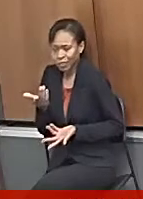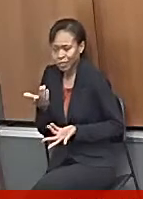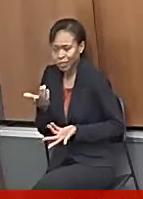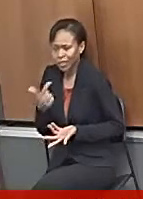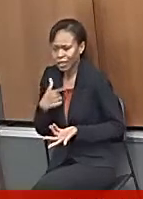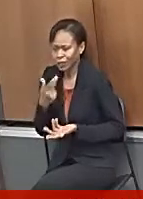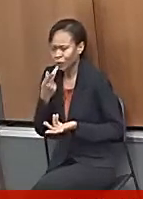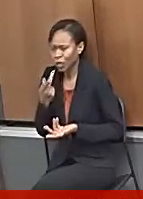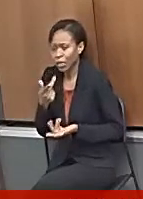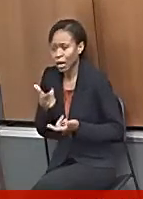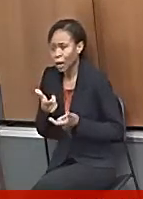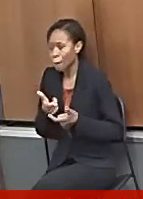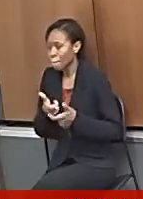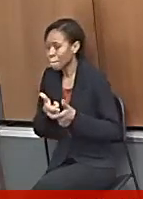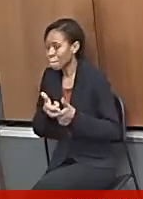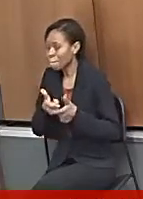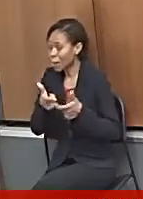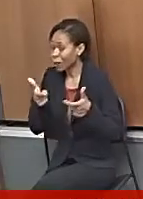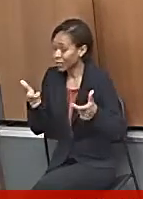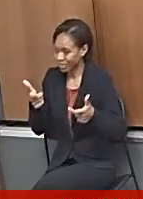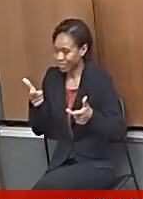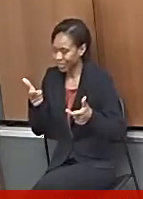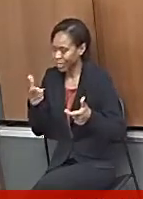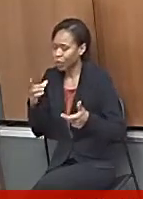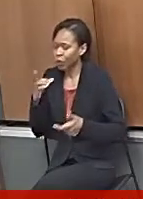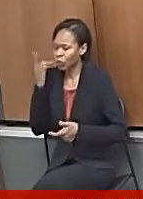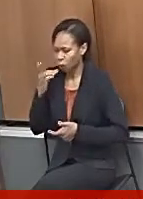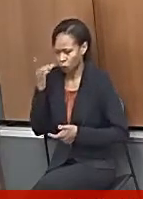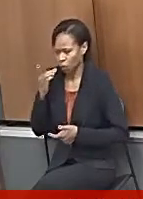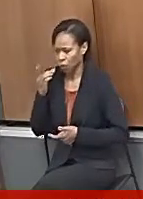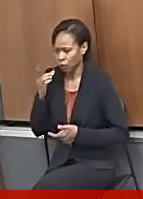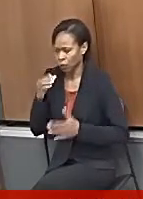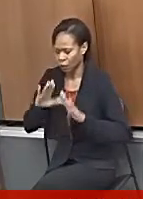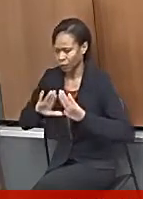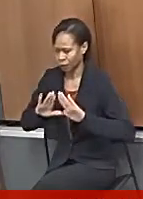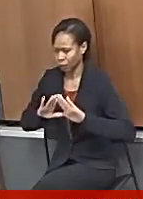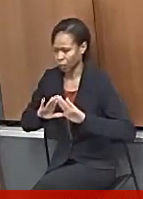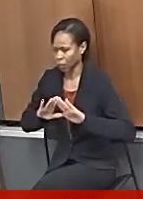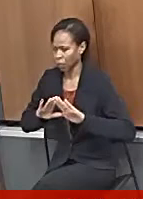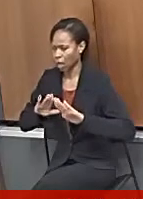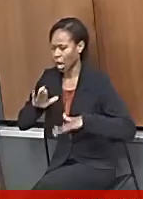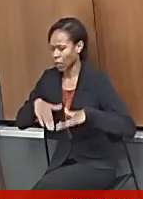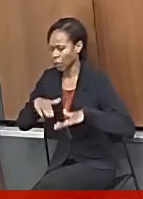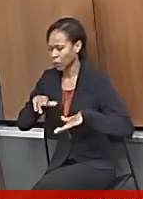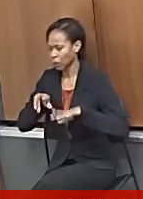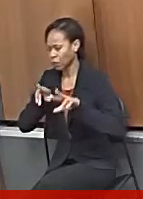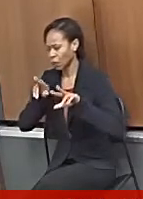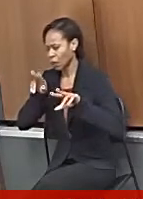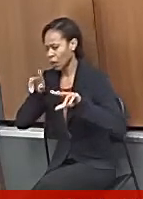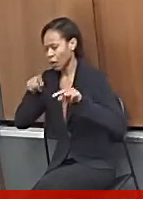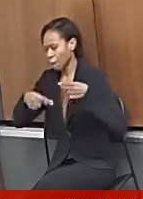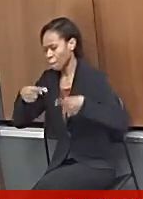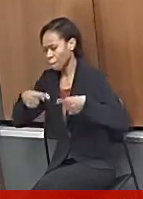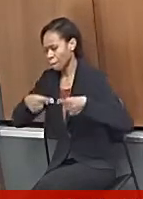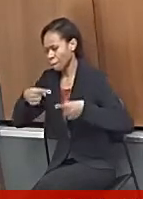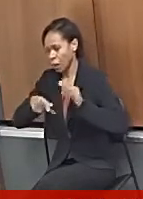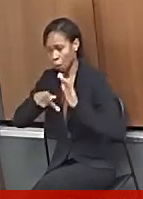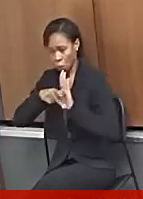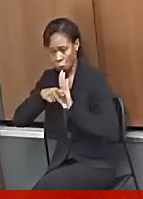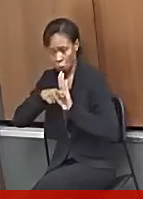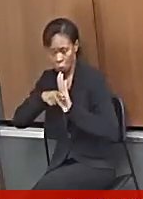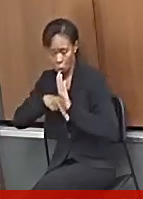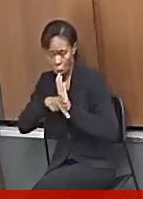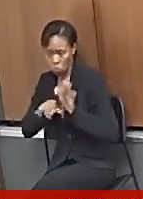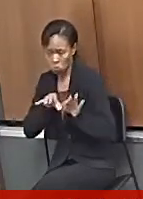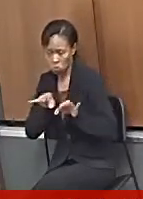parte dos parlamentares desta casa quando vai discutir é qualquer projeto que tem a ver com a